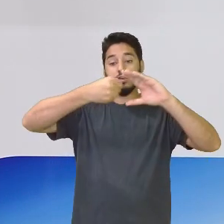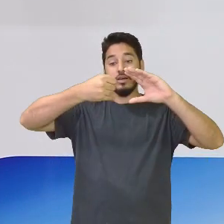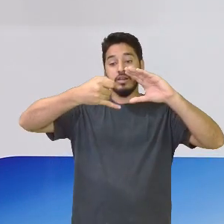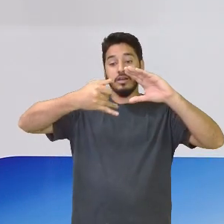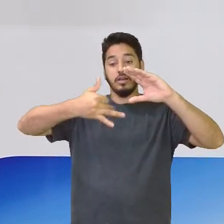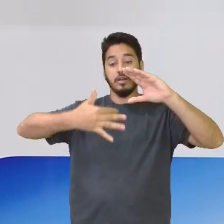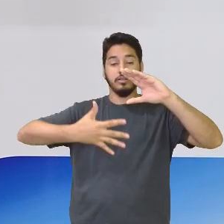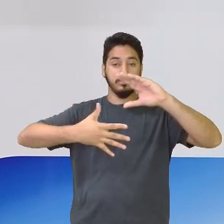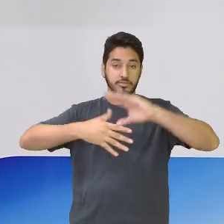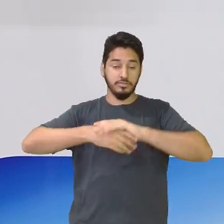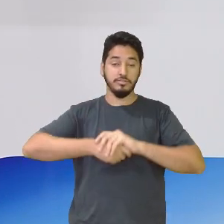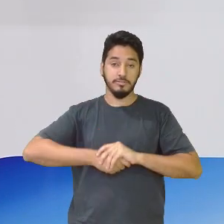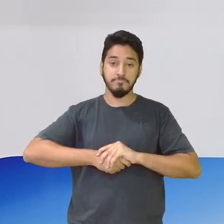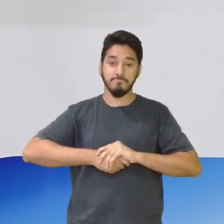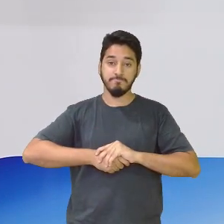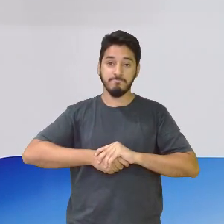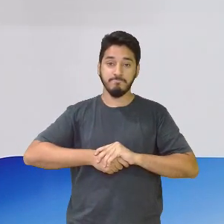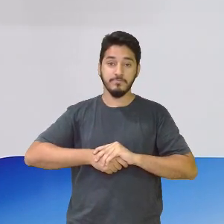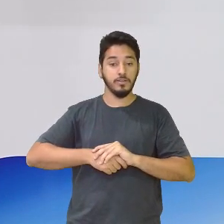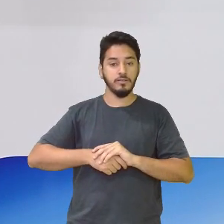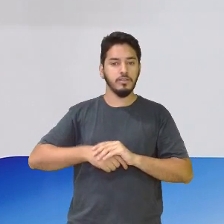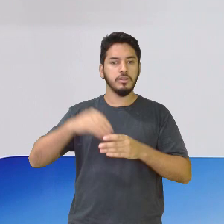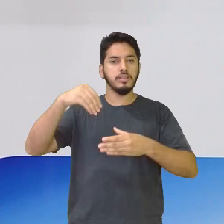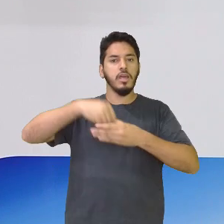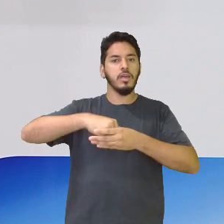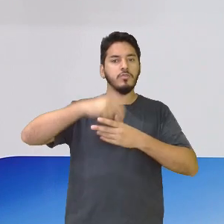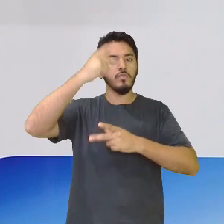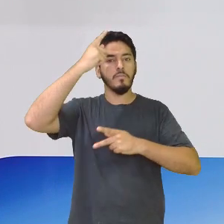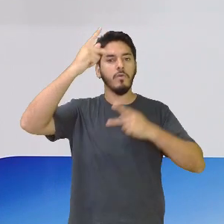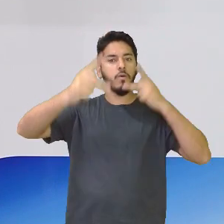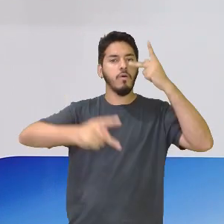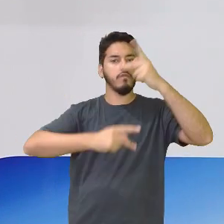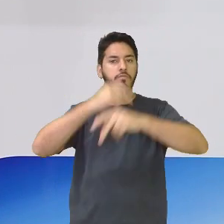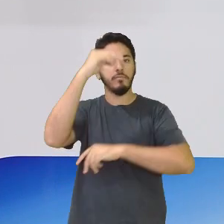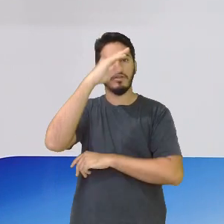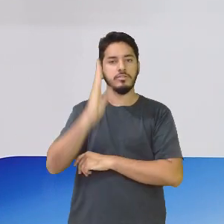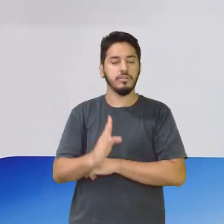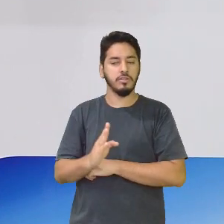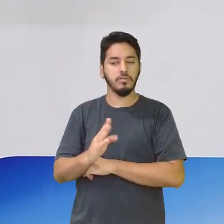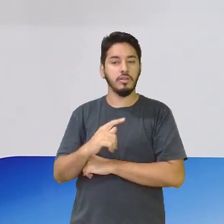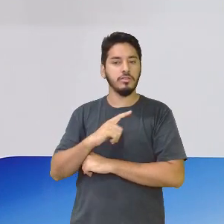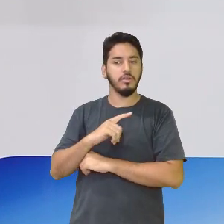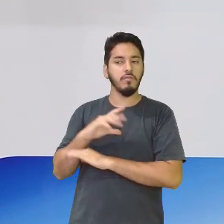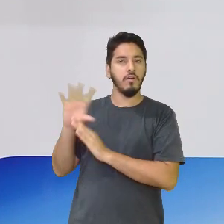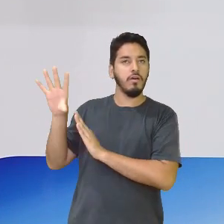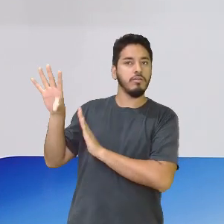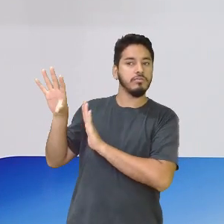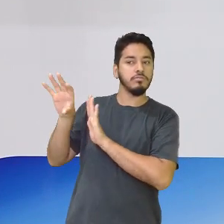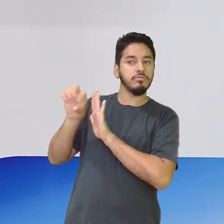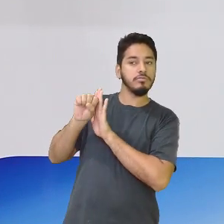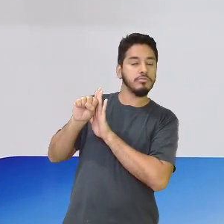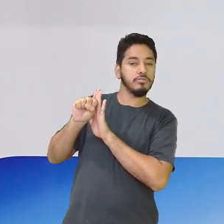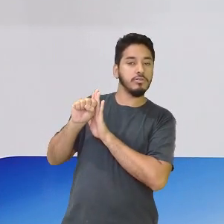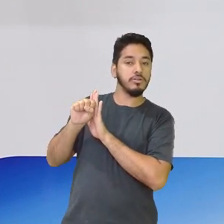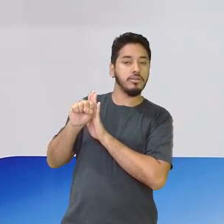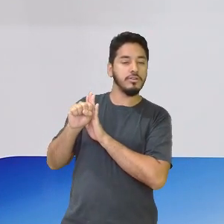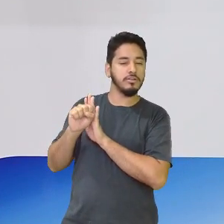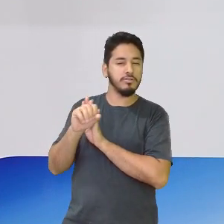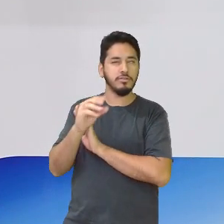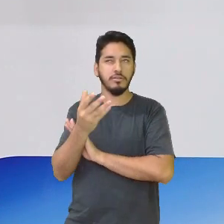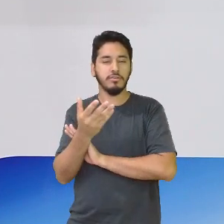características dentro desse povo brasileiro, vindo aí amarrado, trazendo aí